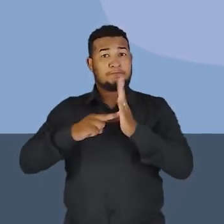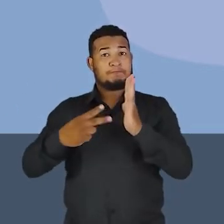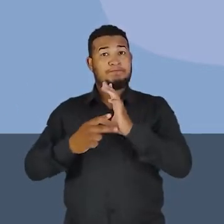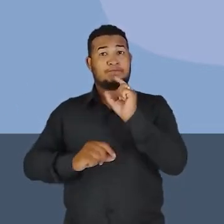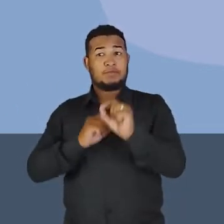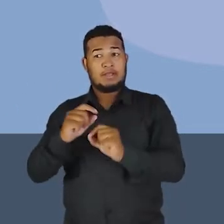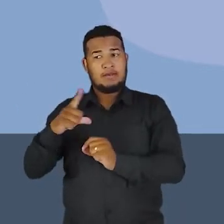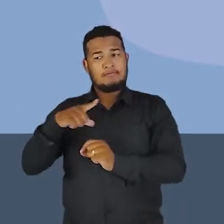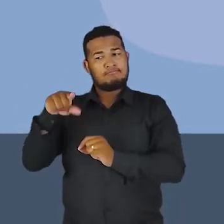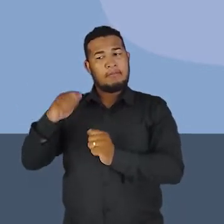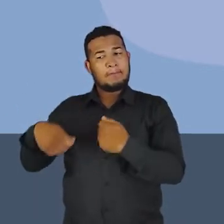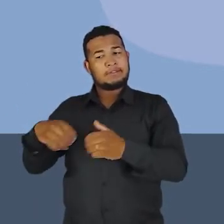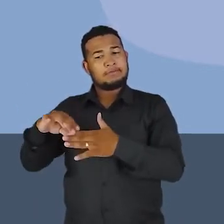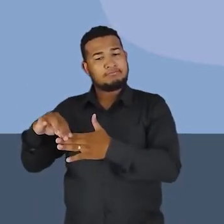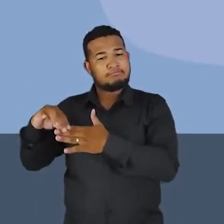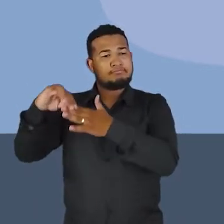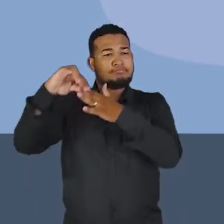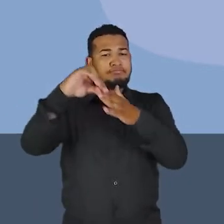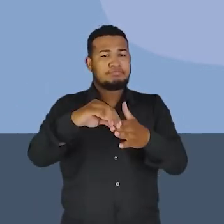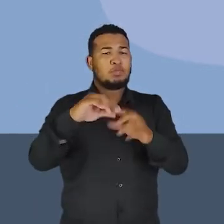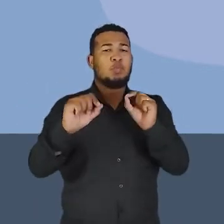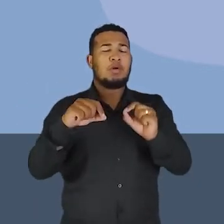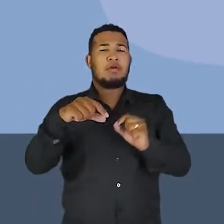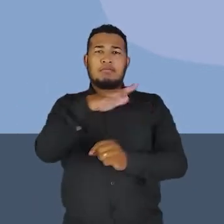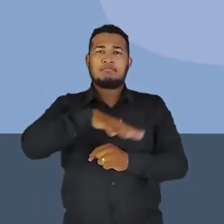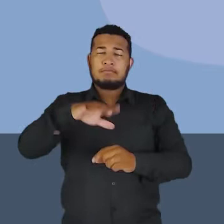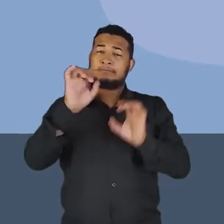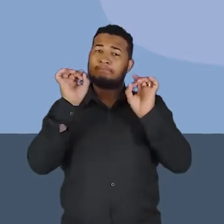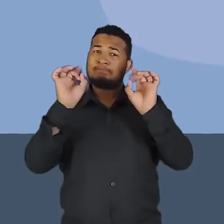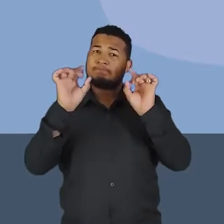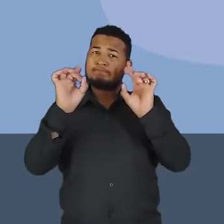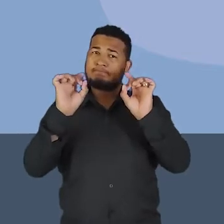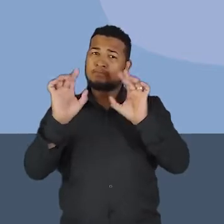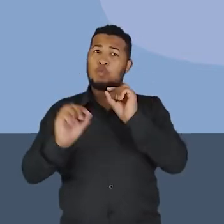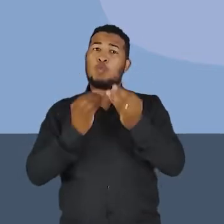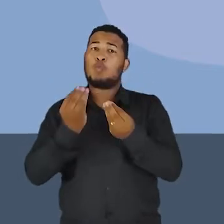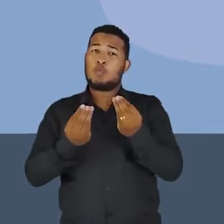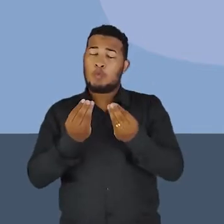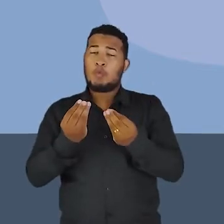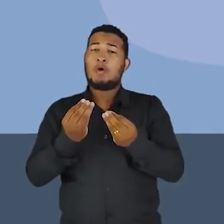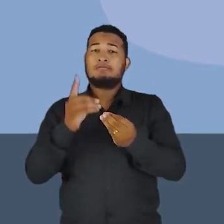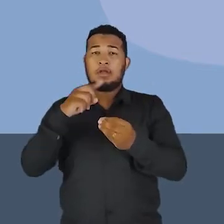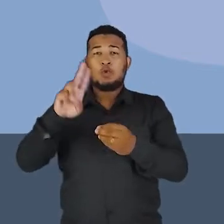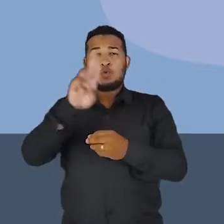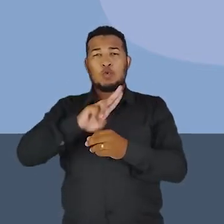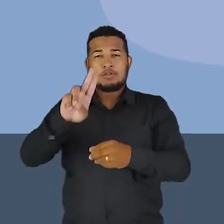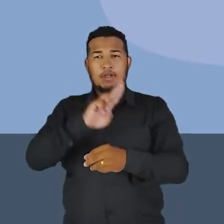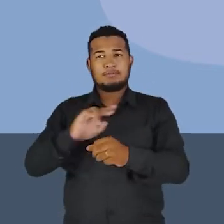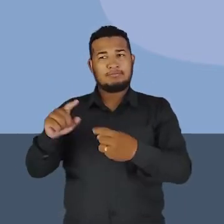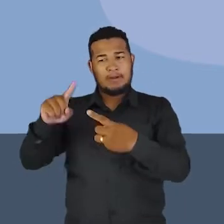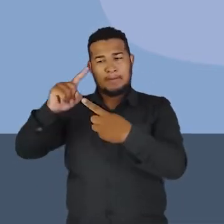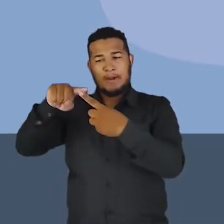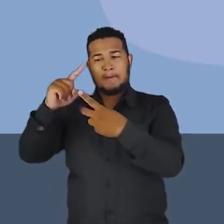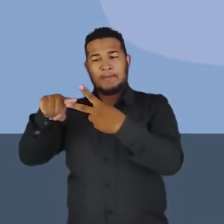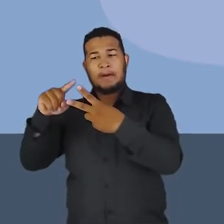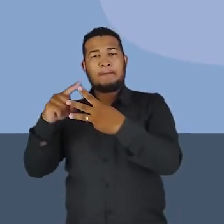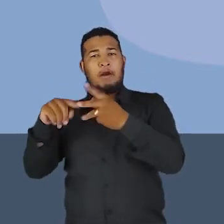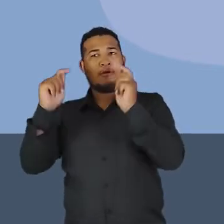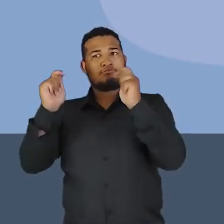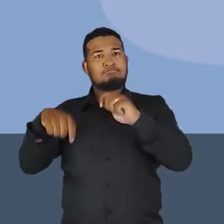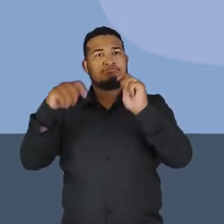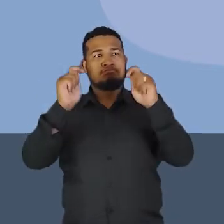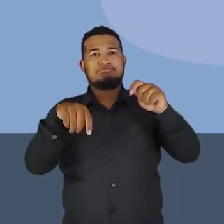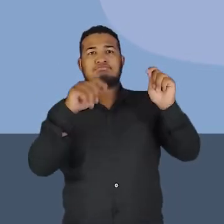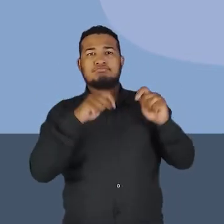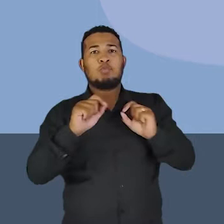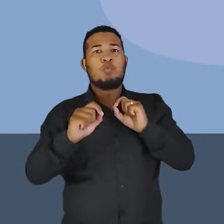menor deve ser encaminhado de maneira excepcional por meio de qualquer das 3 modalidades possíveis,